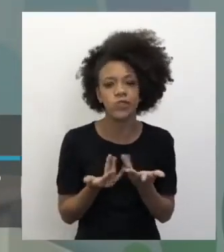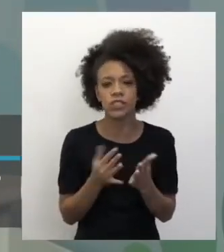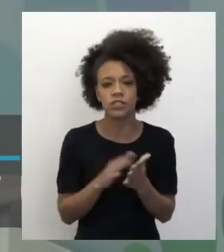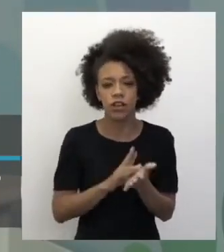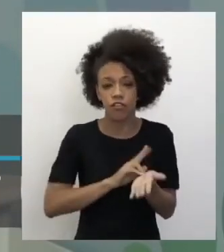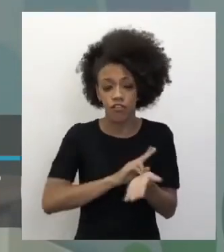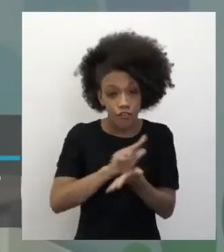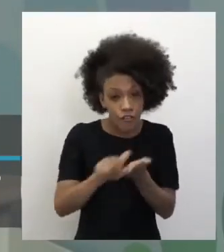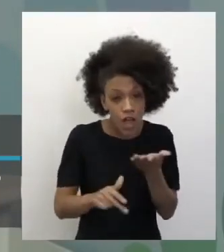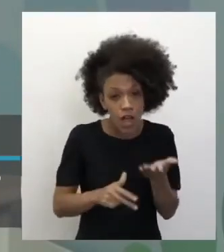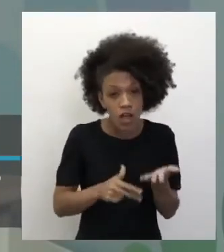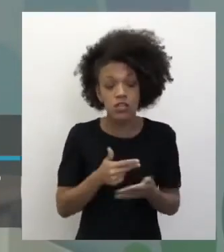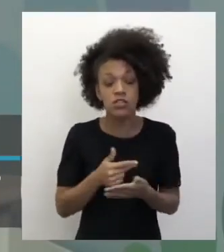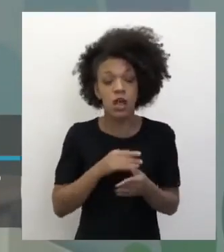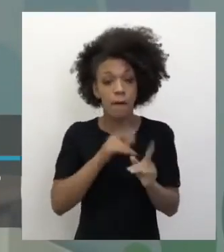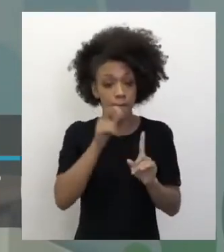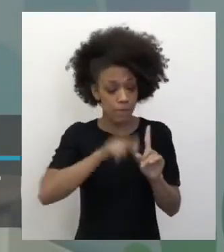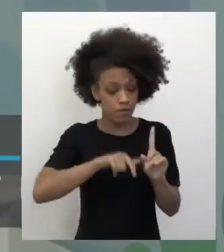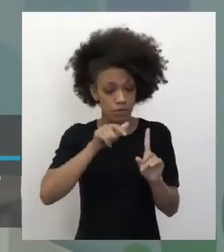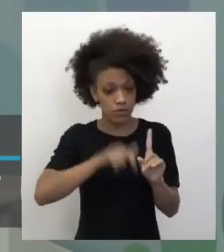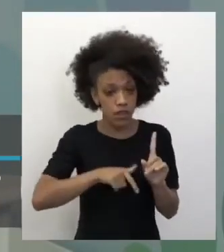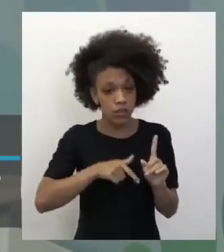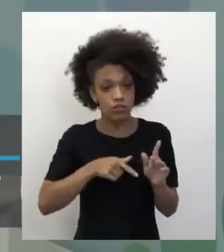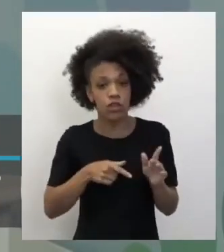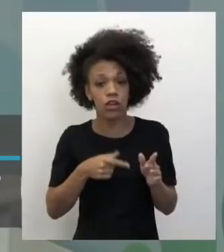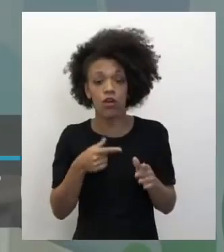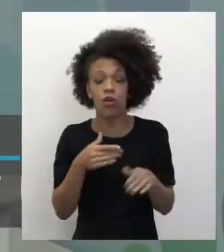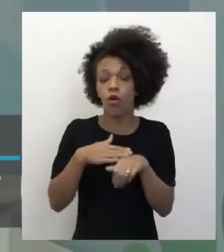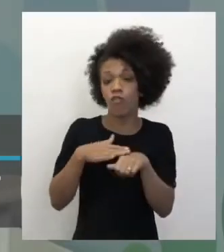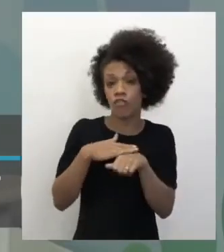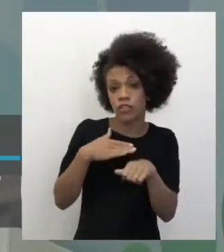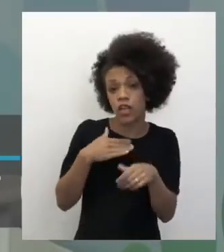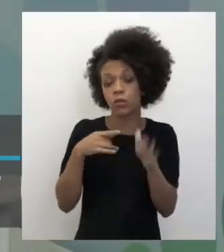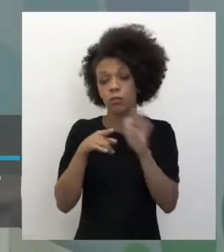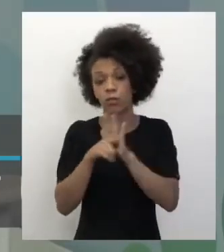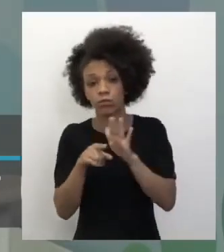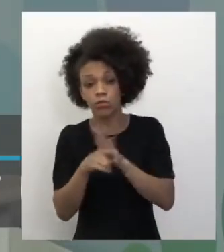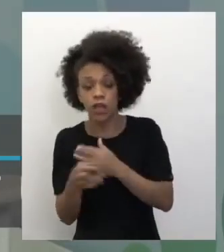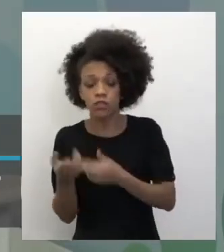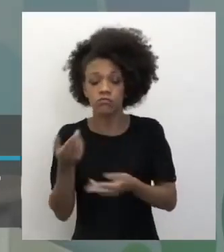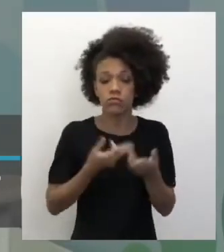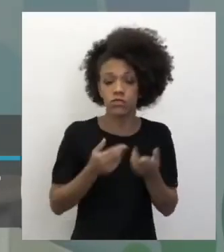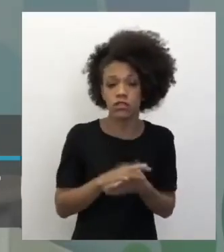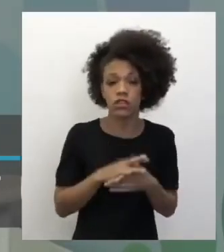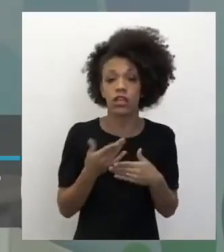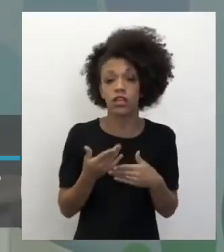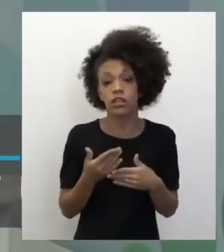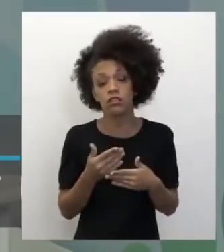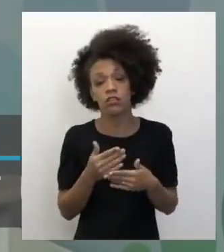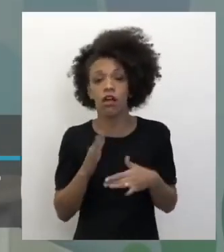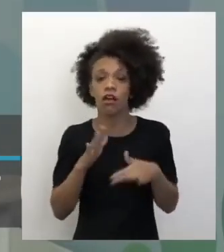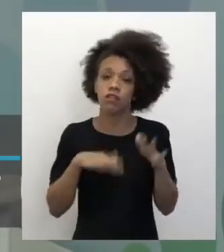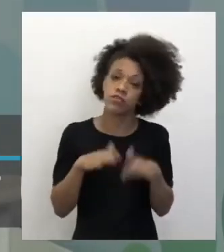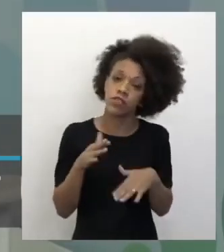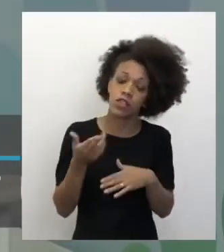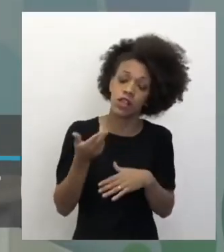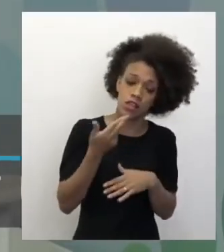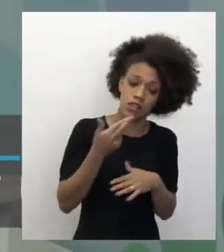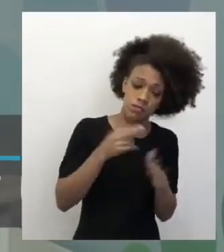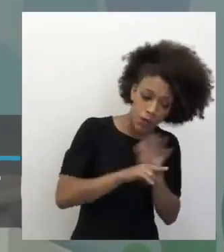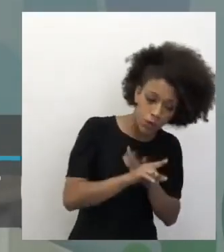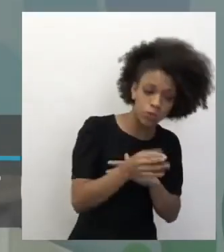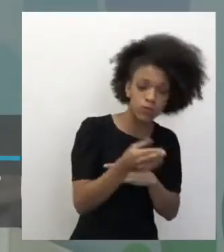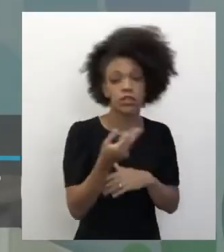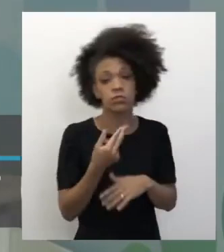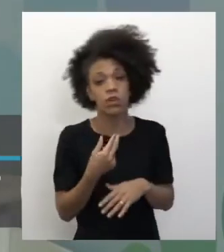várias personalidades ali, indagando, conversando, e ora se complementam, ora se respondem, porque se